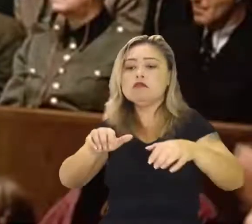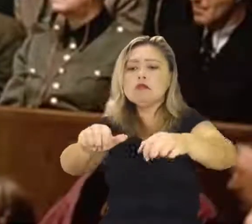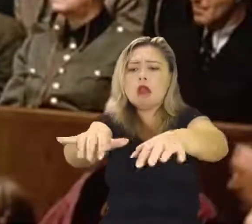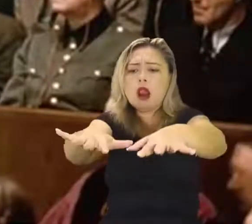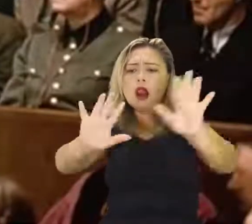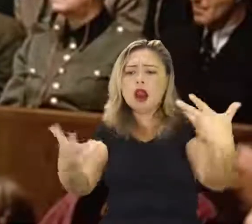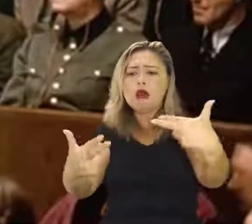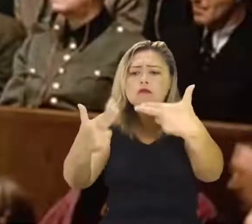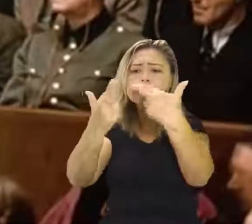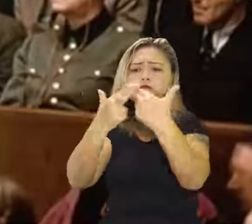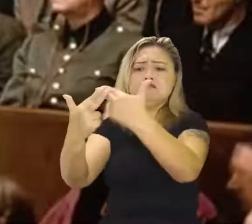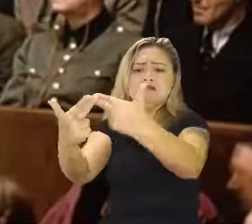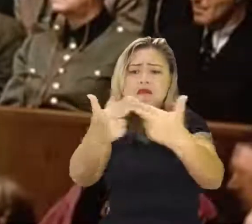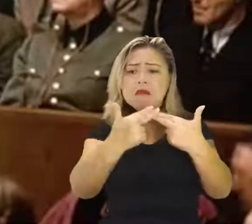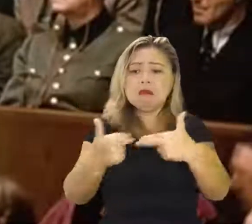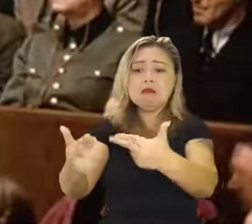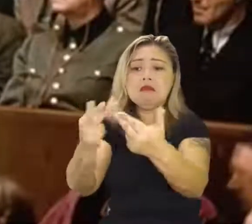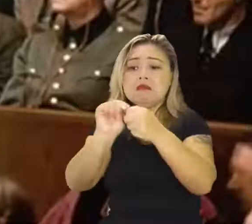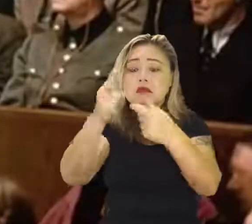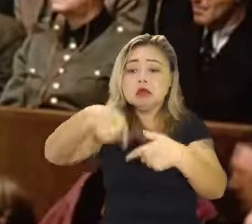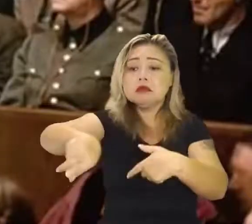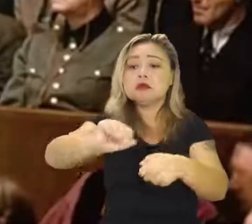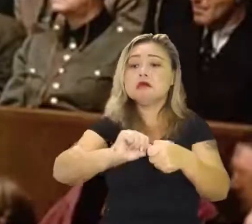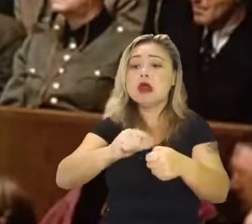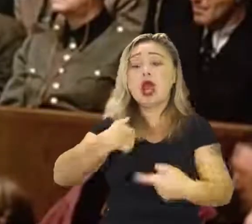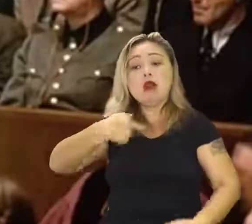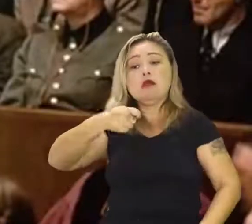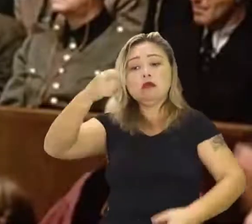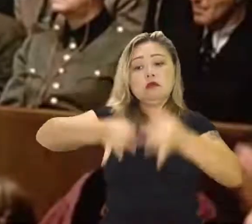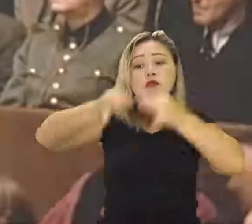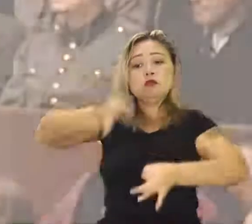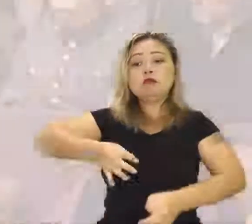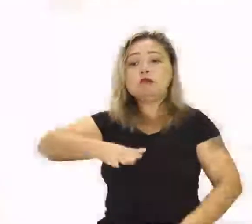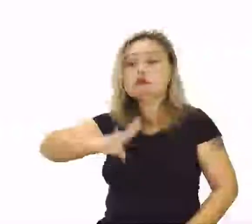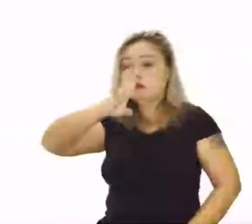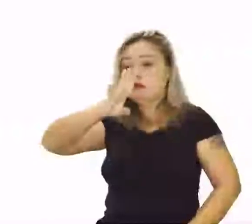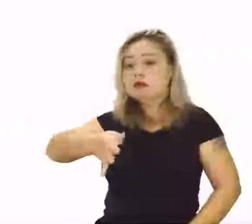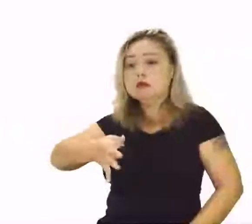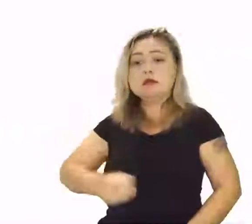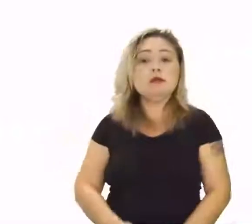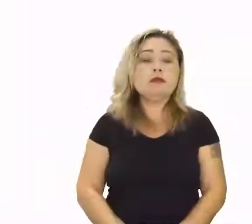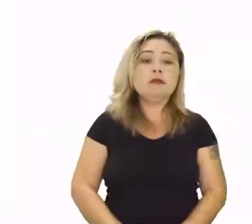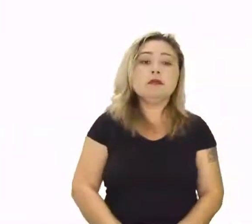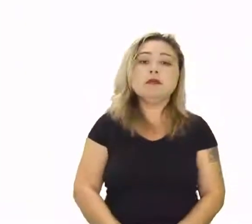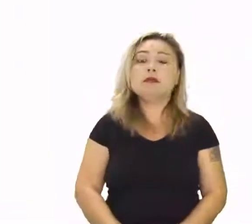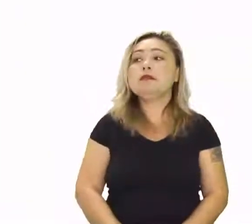momento de fazer esse julgamento. Na tela para vocês.